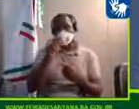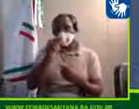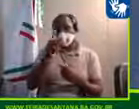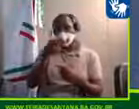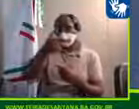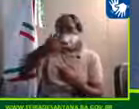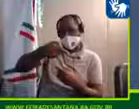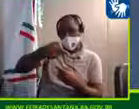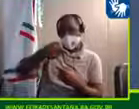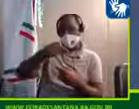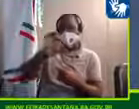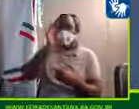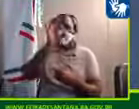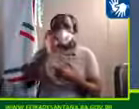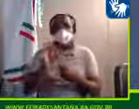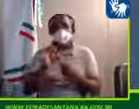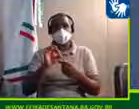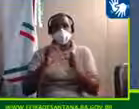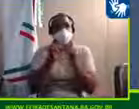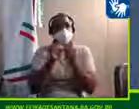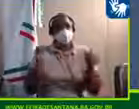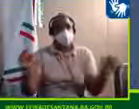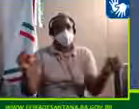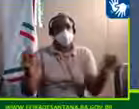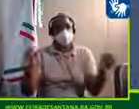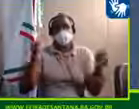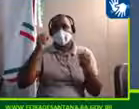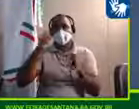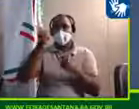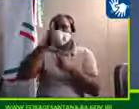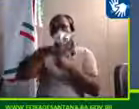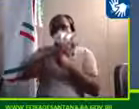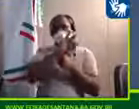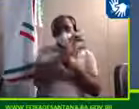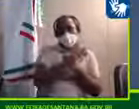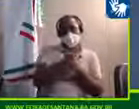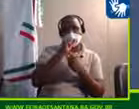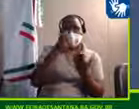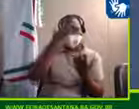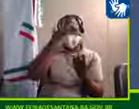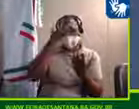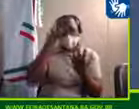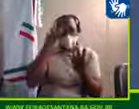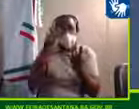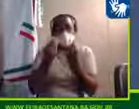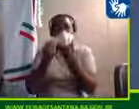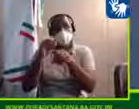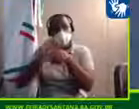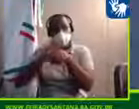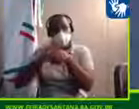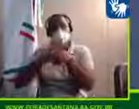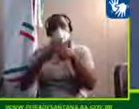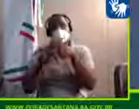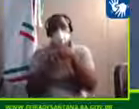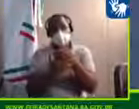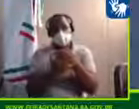3,27%. Salvador é muito maior do que Feira, evidentemente, também, mas tem bastante mais casos. A média da Bahia,